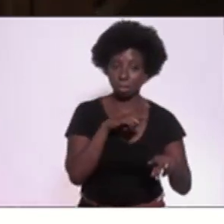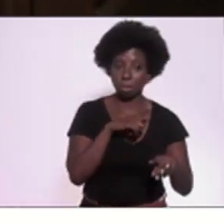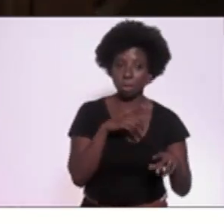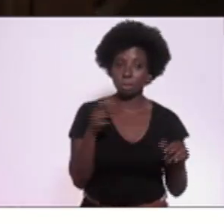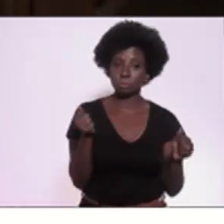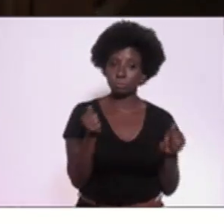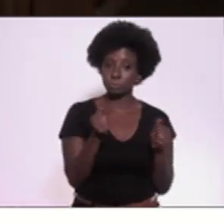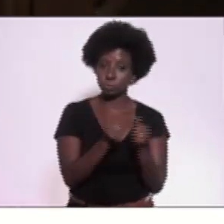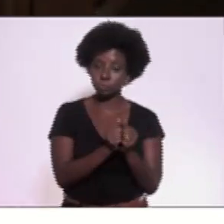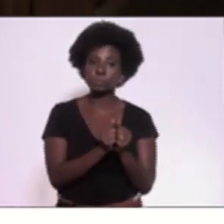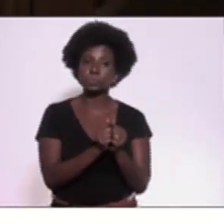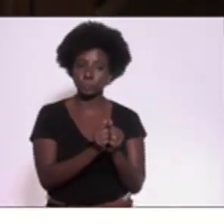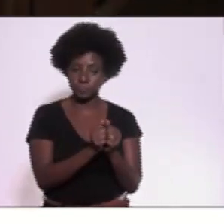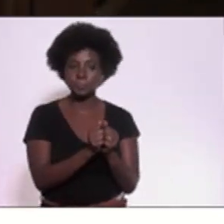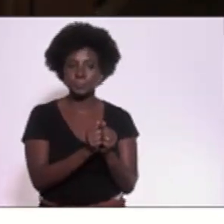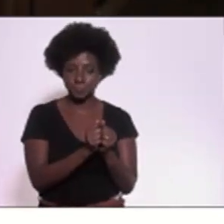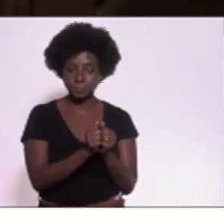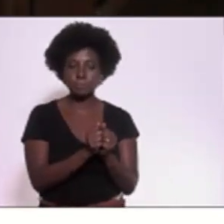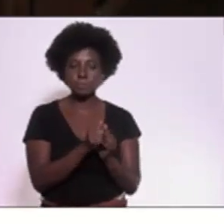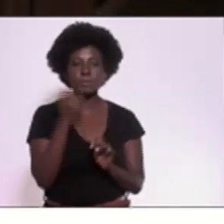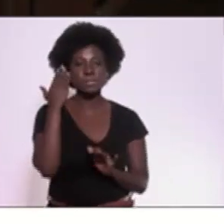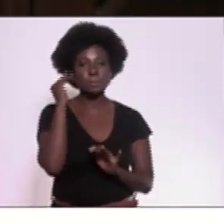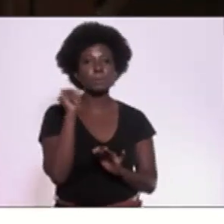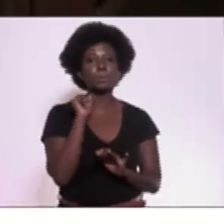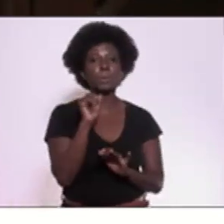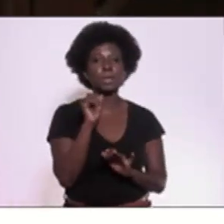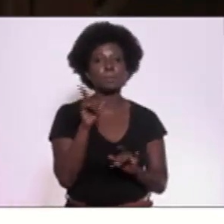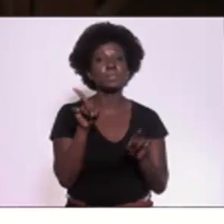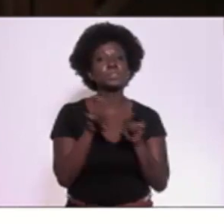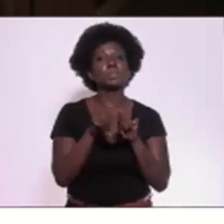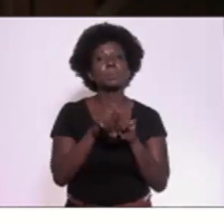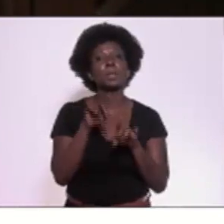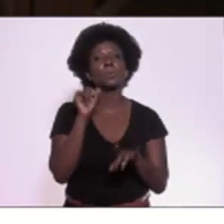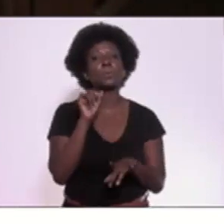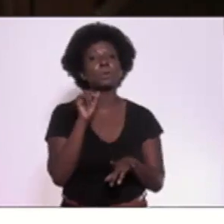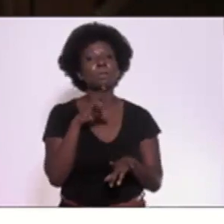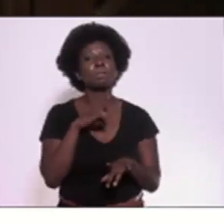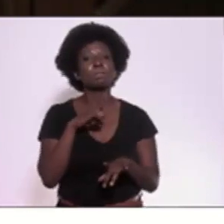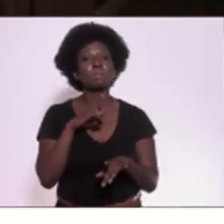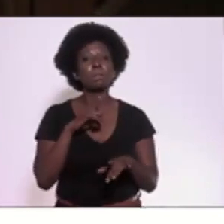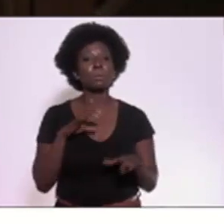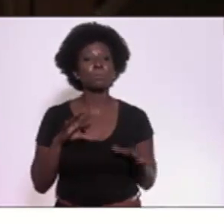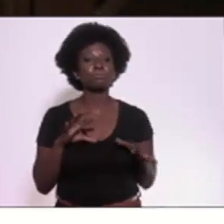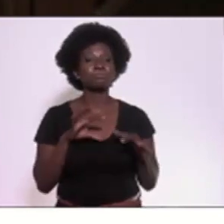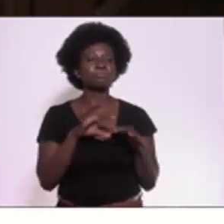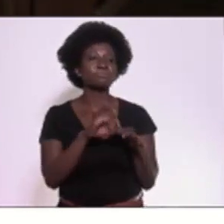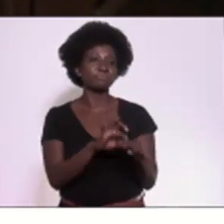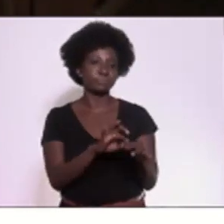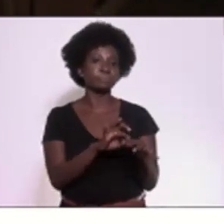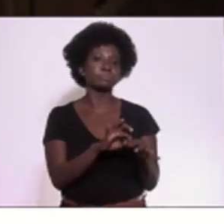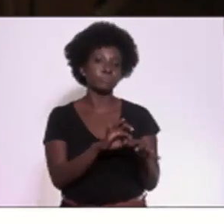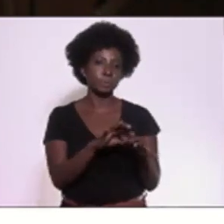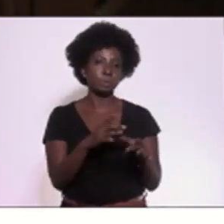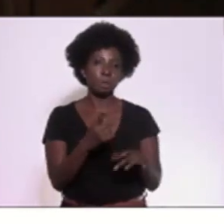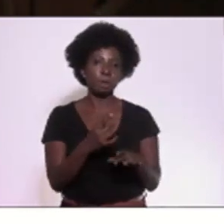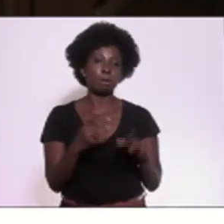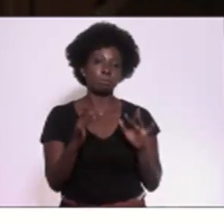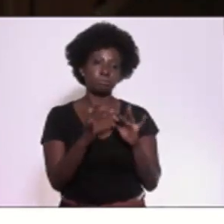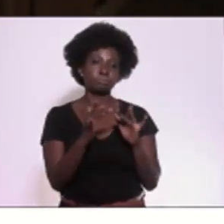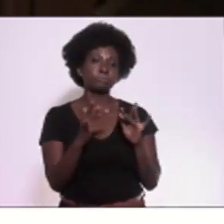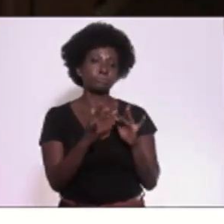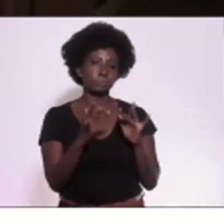já é público e notório, todo mundo já sabe, mas que também têm uma relação íntima com muitas pessoas que hoje estão no